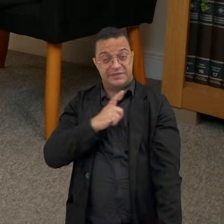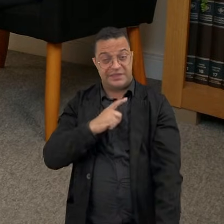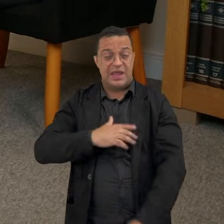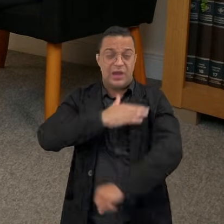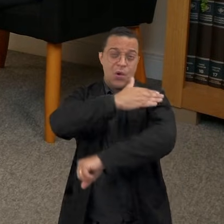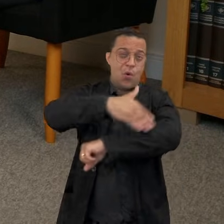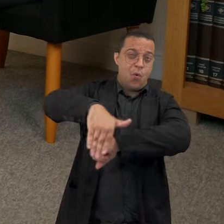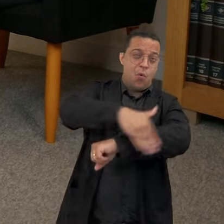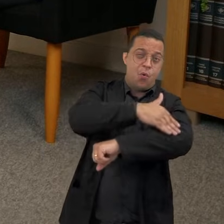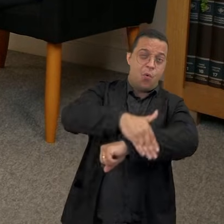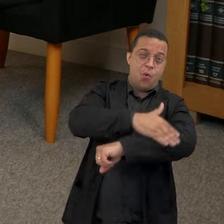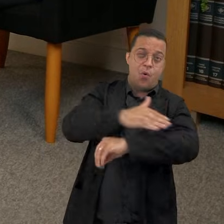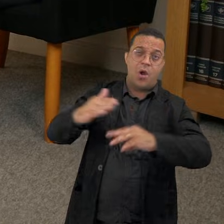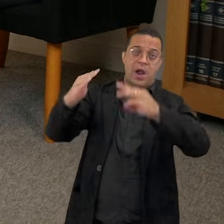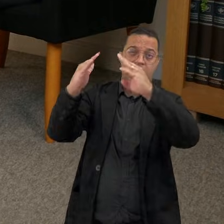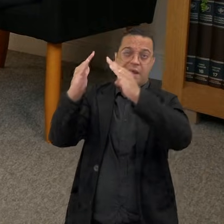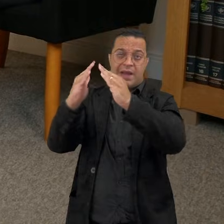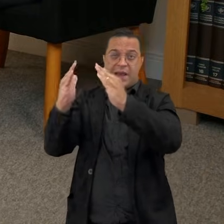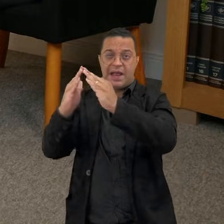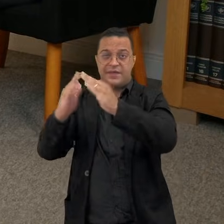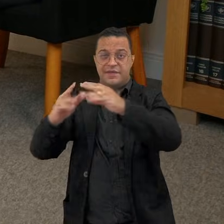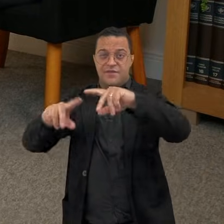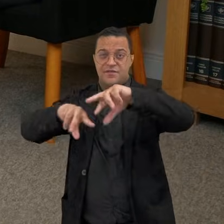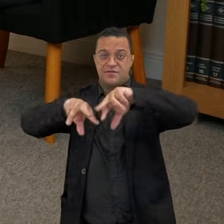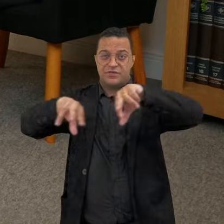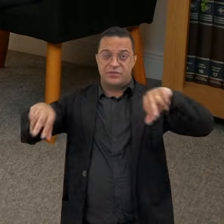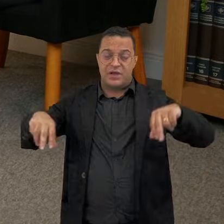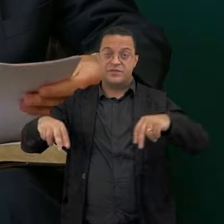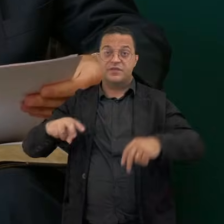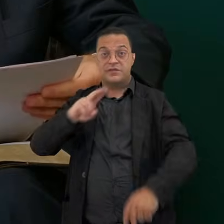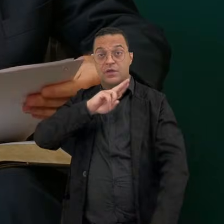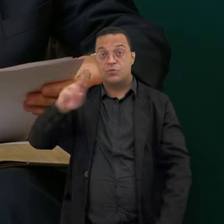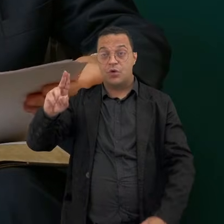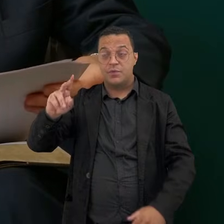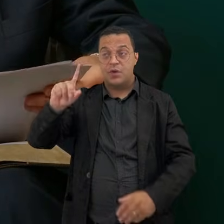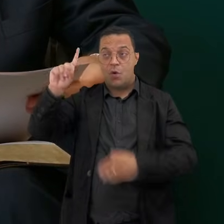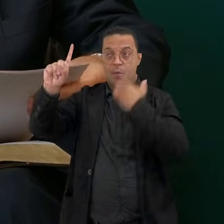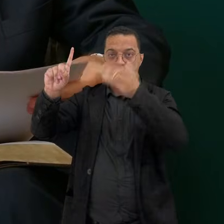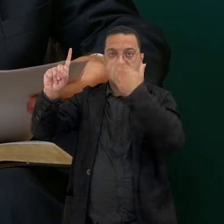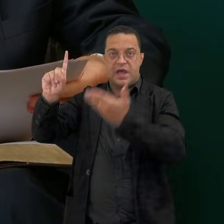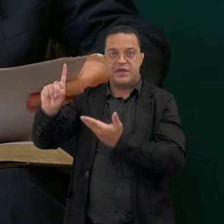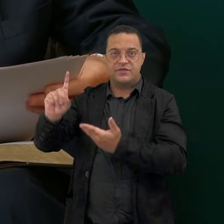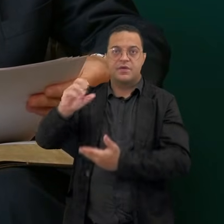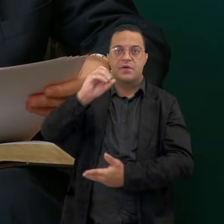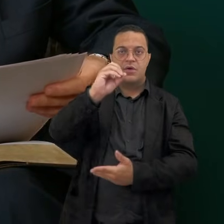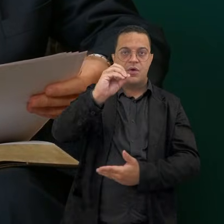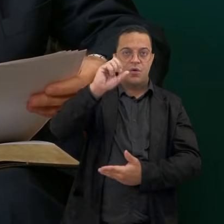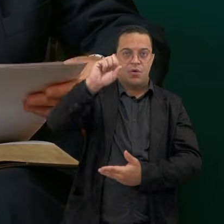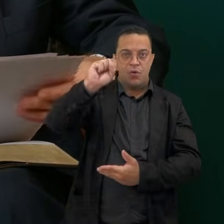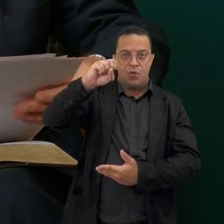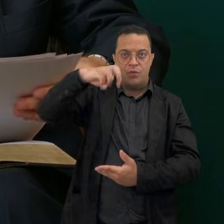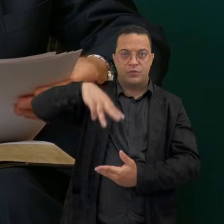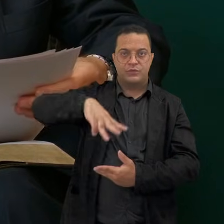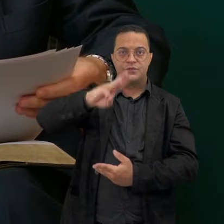dedicado, né, à memória dele, é uma coisa muito interessante. Mas voltando aqui, pastor Márcio,